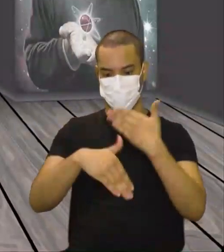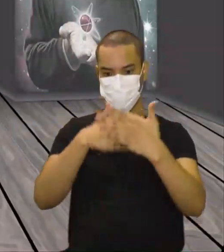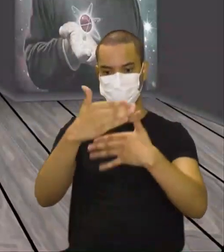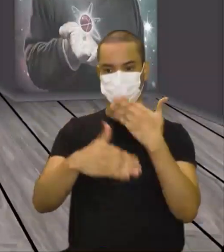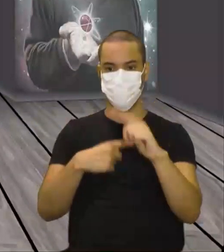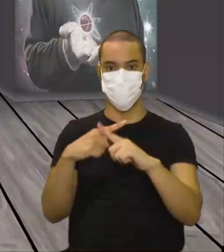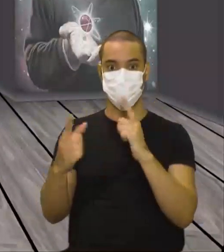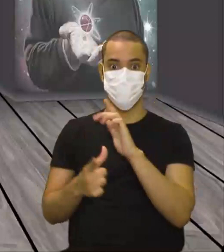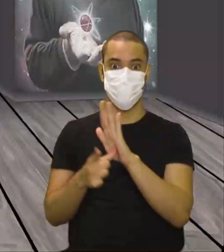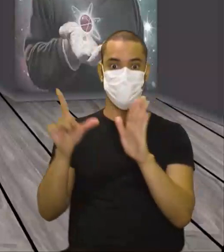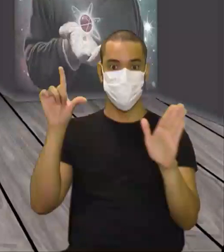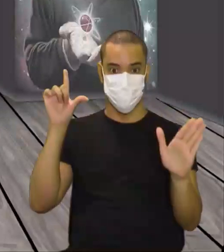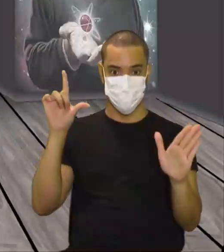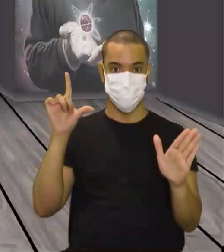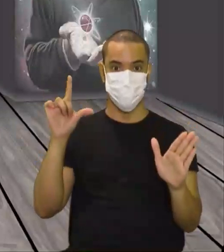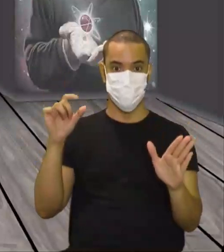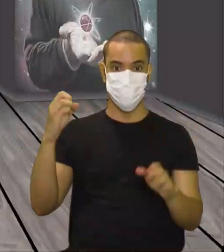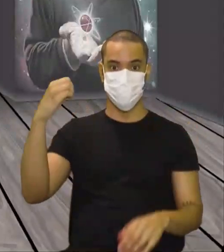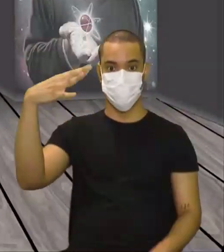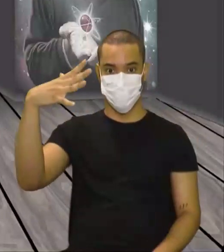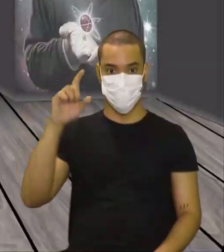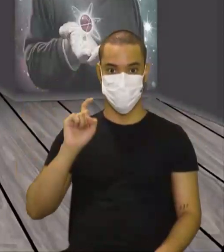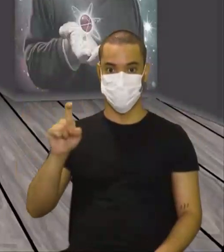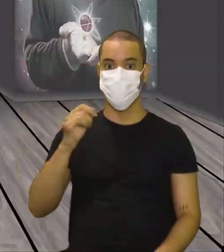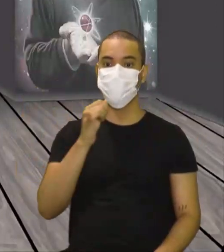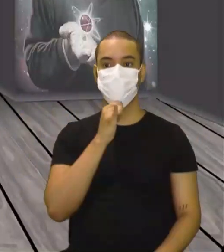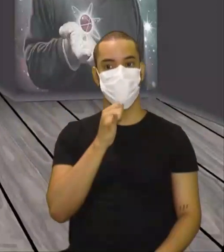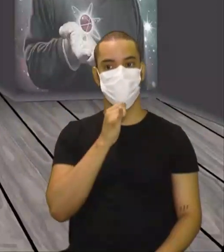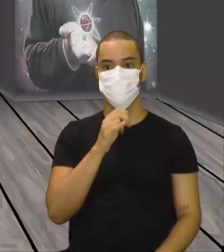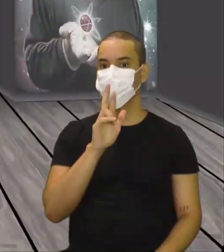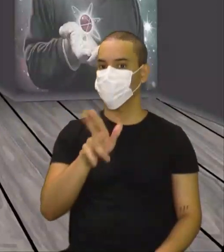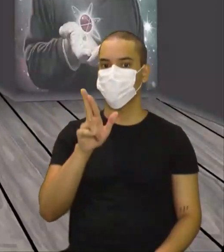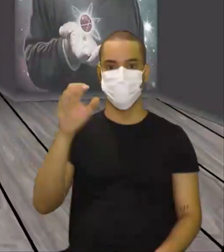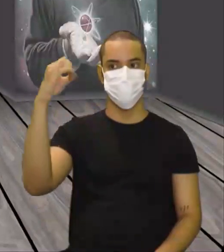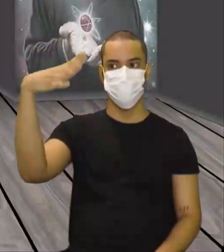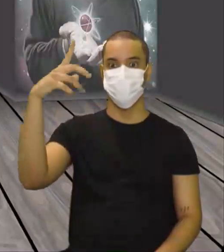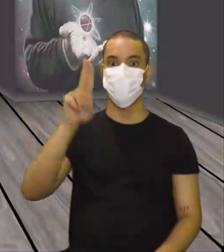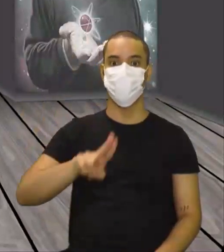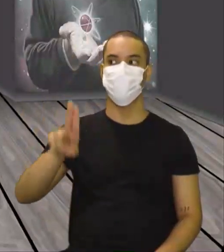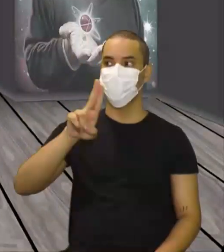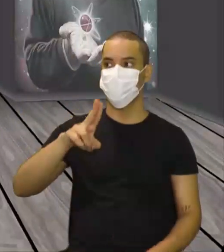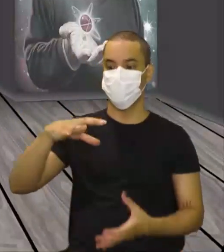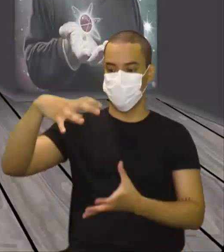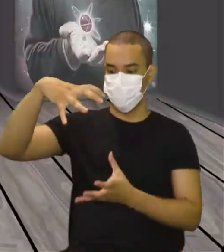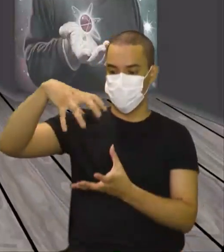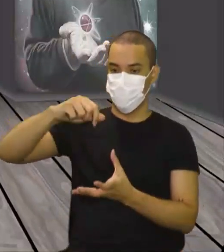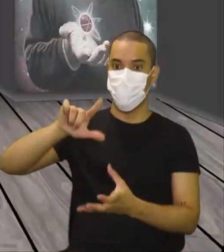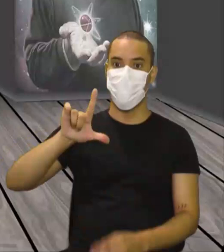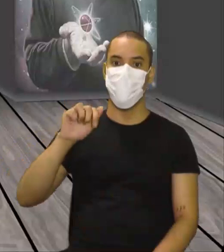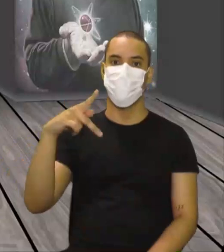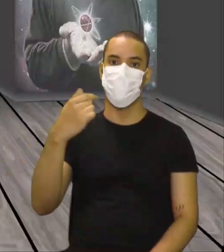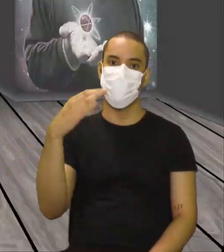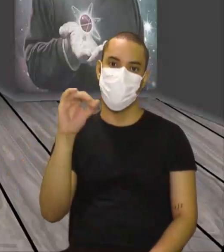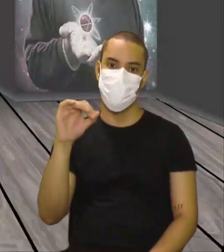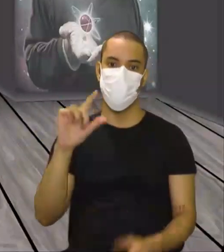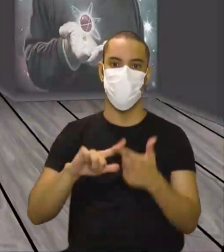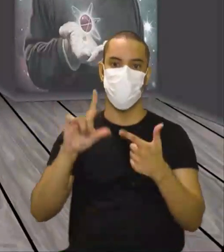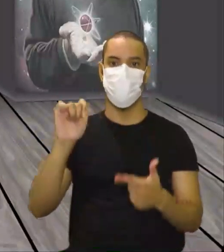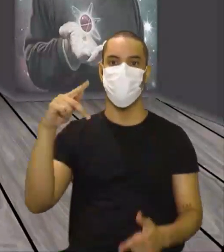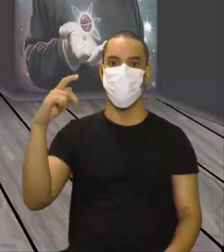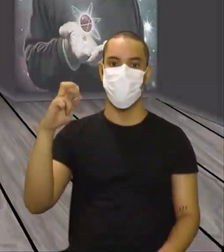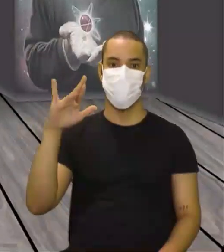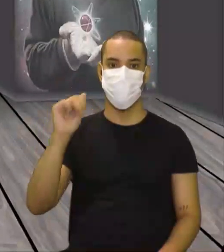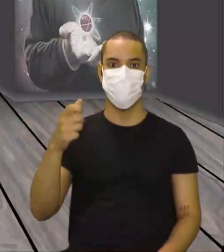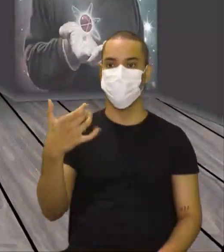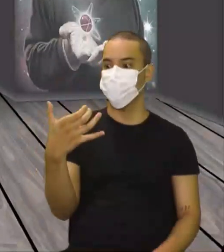Mas antes, para acender lâmpadas, por exemplo, não eram lâmpadas, né? Eram lampiões, lamparinas, ou algumas